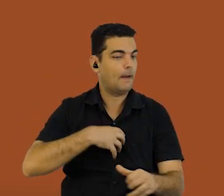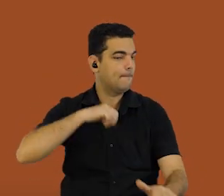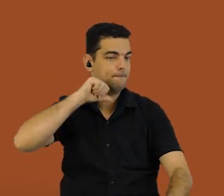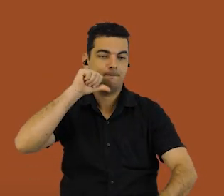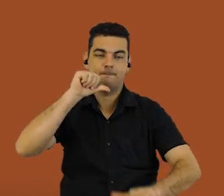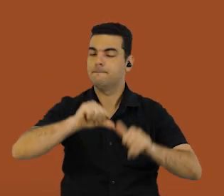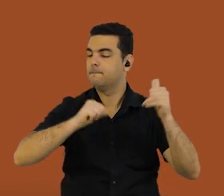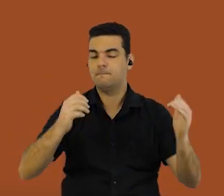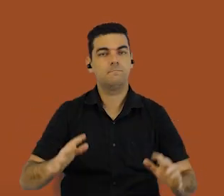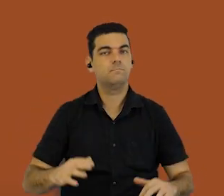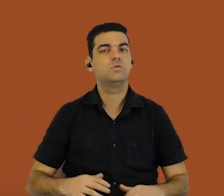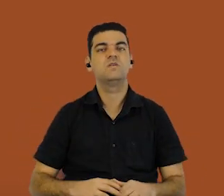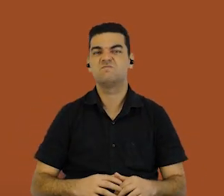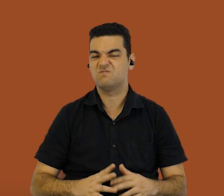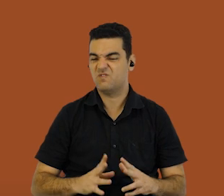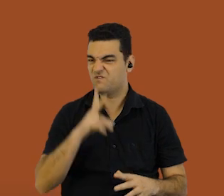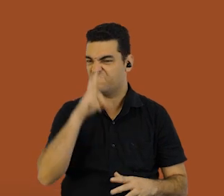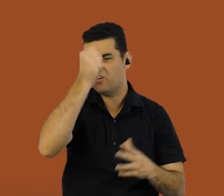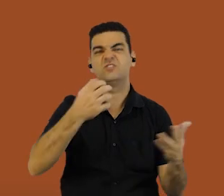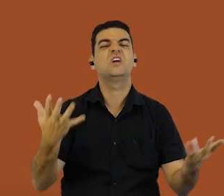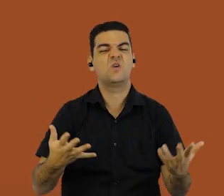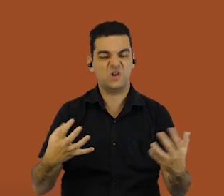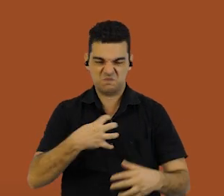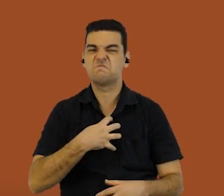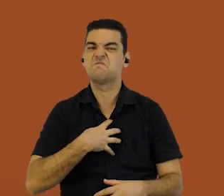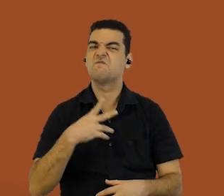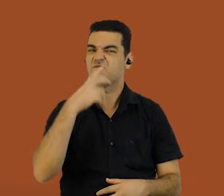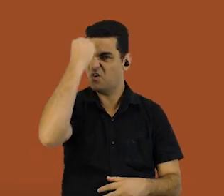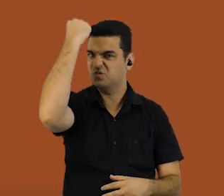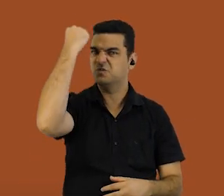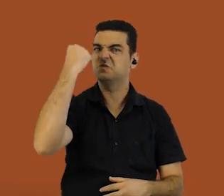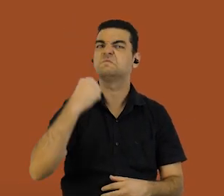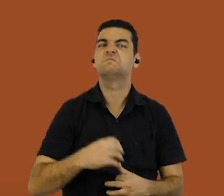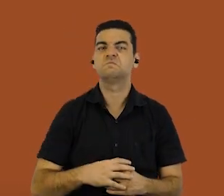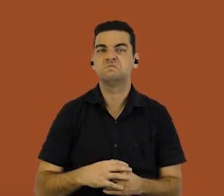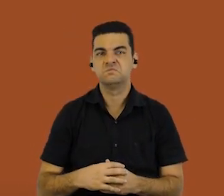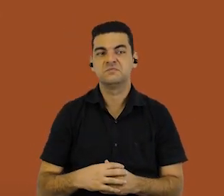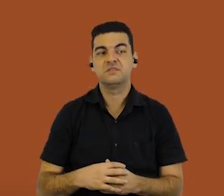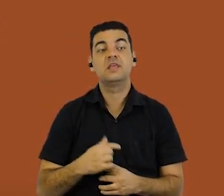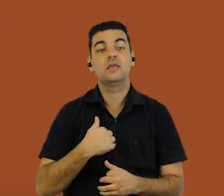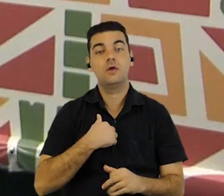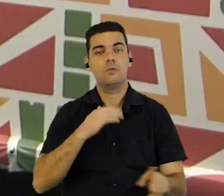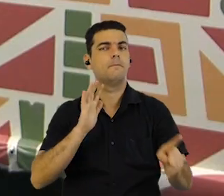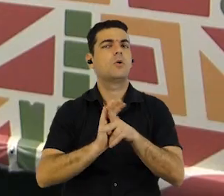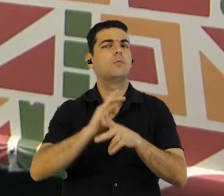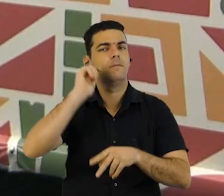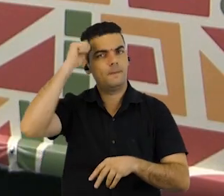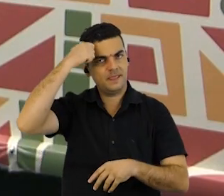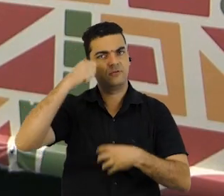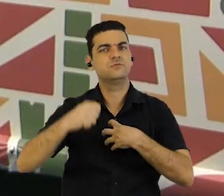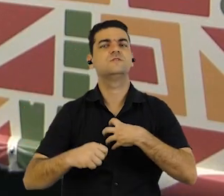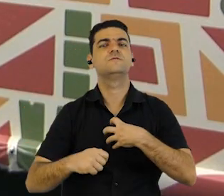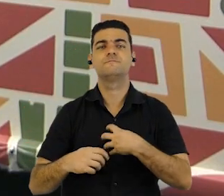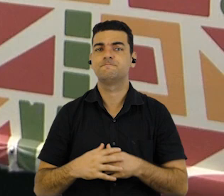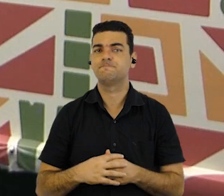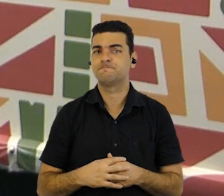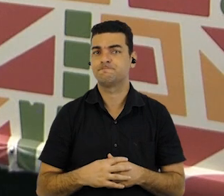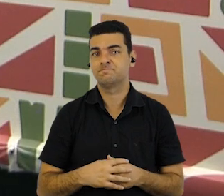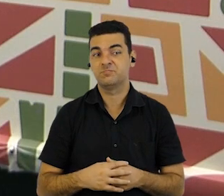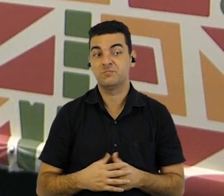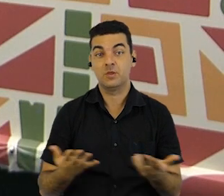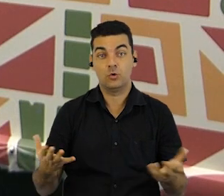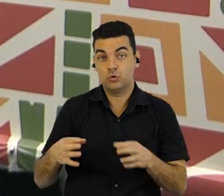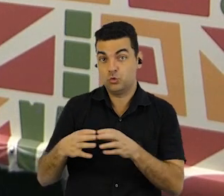tenha se acentuado estando aqui. A gente se sentir e essa coisa, né? Eu acho que